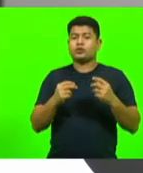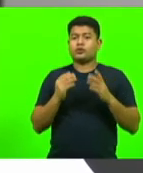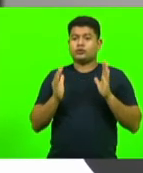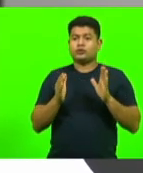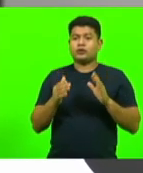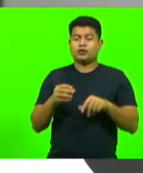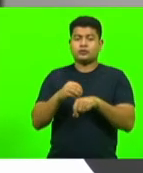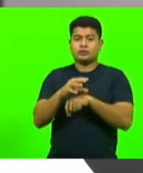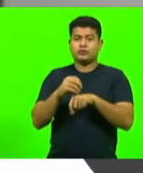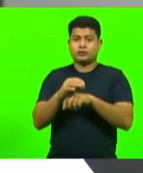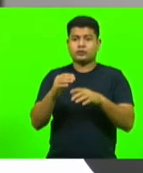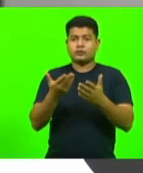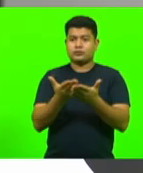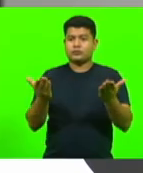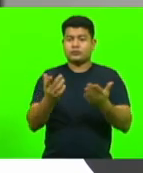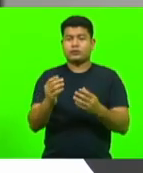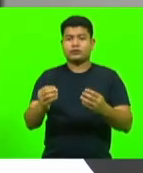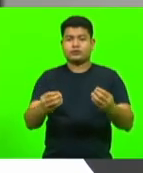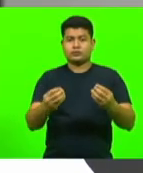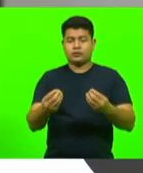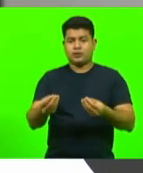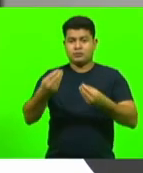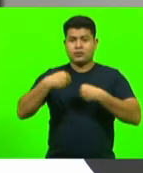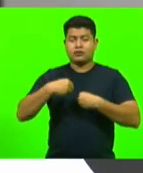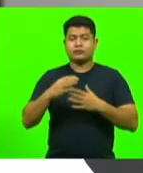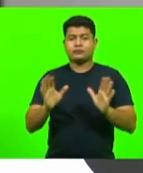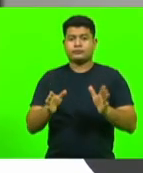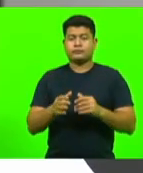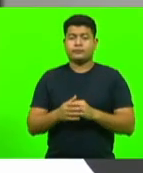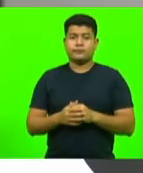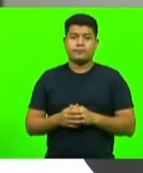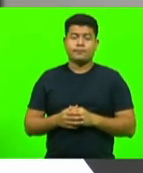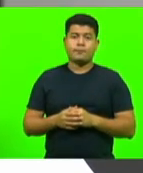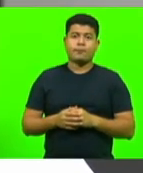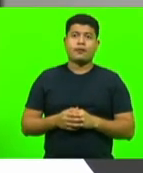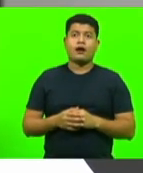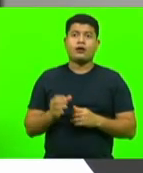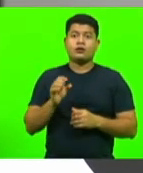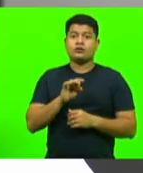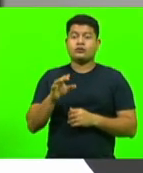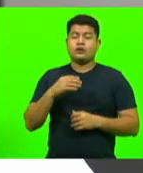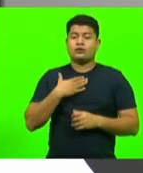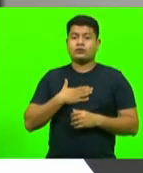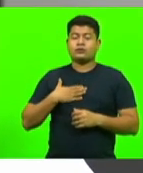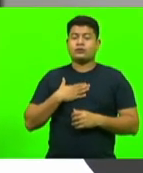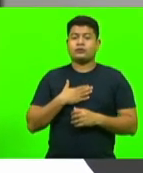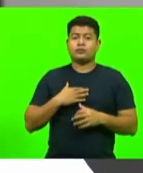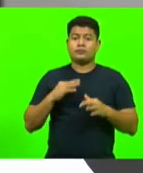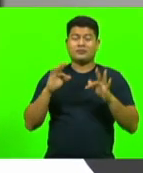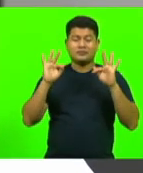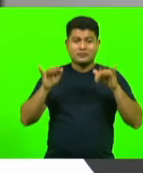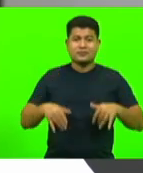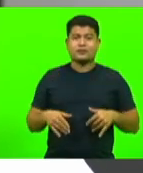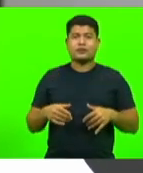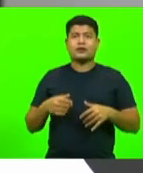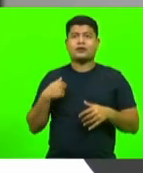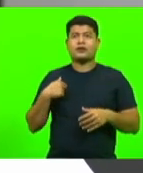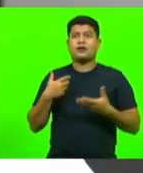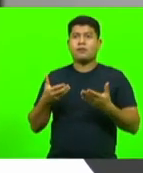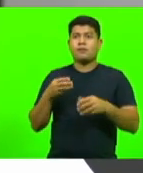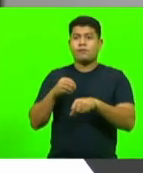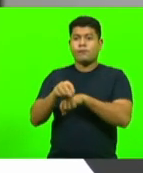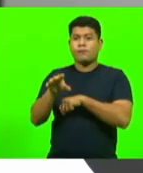né Eu só gostaria para mim terminar aqui de sugerir Eu Eu sempre sou muito